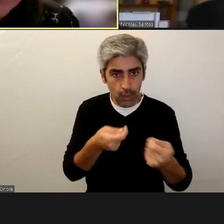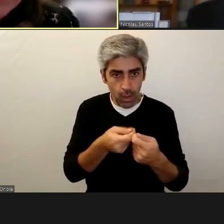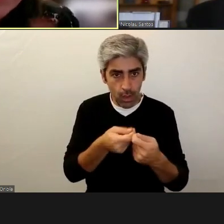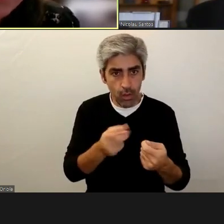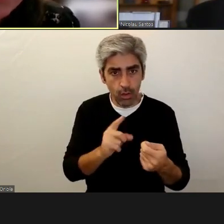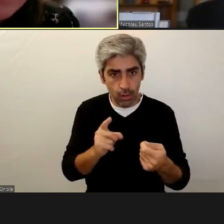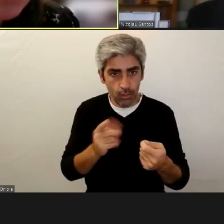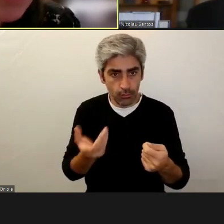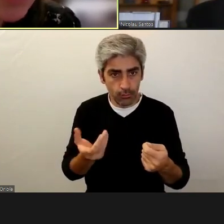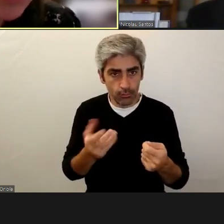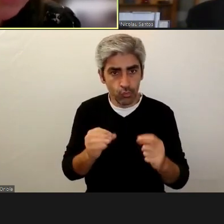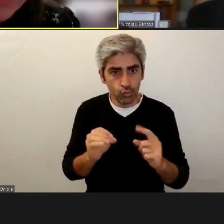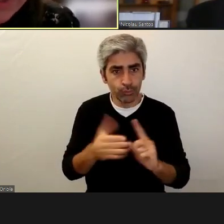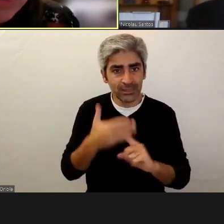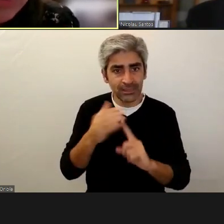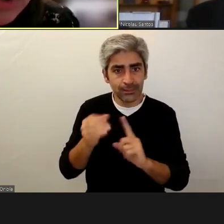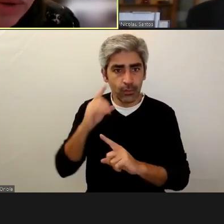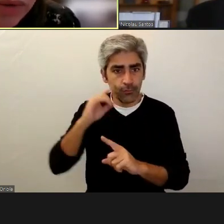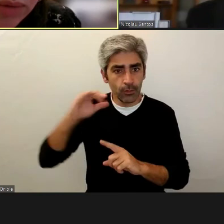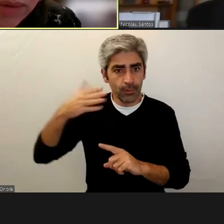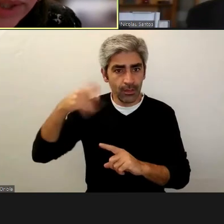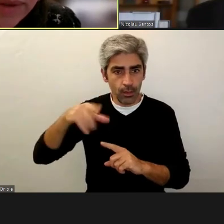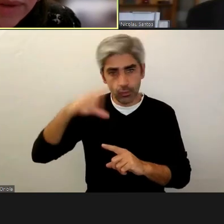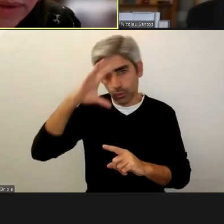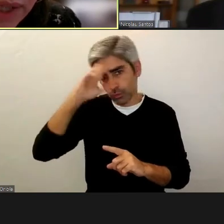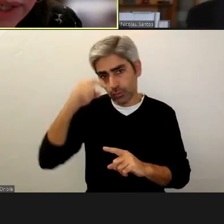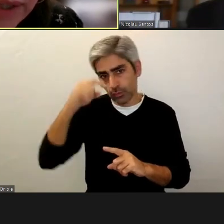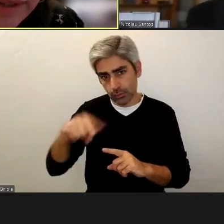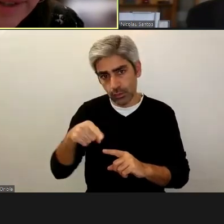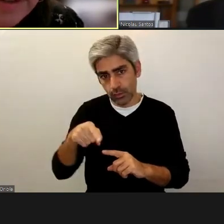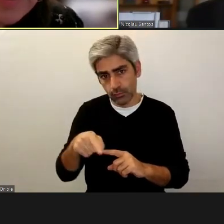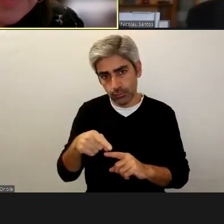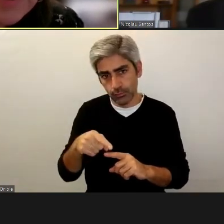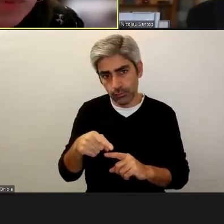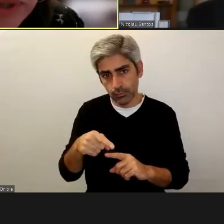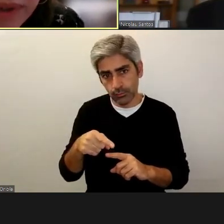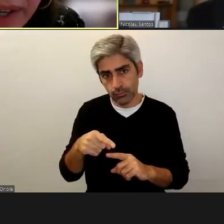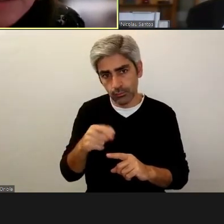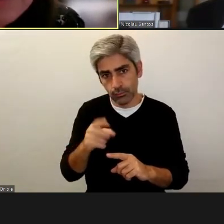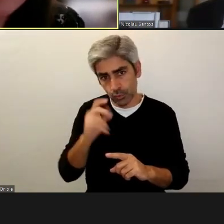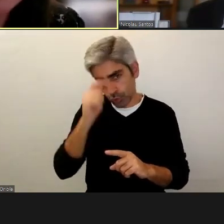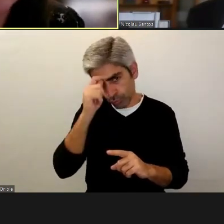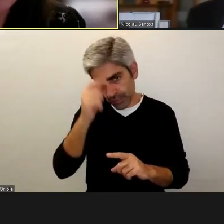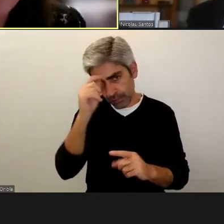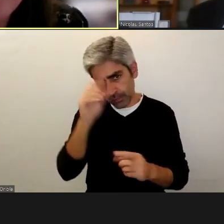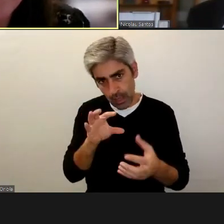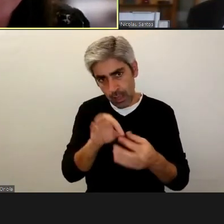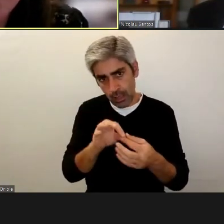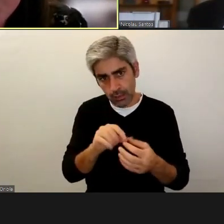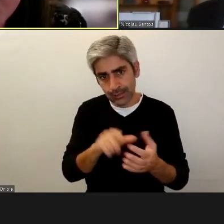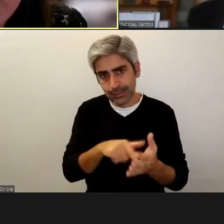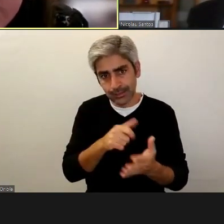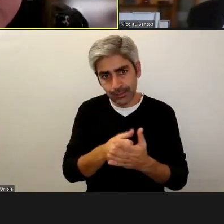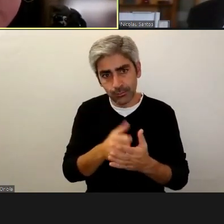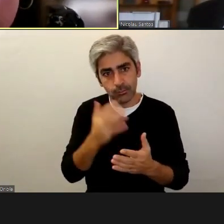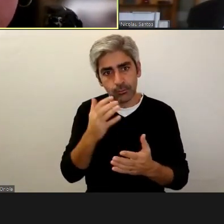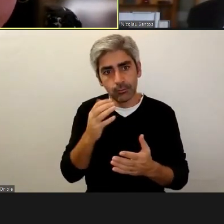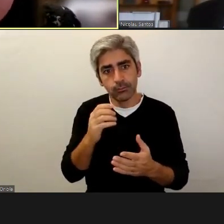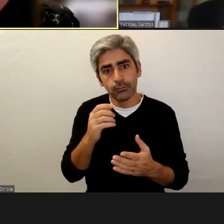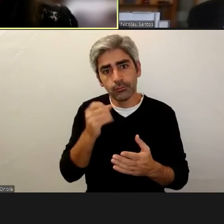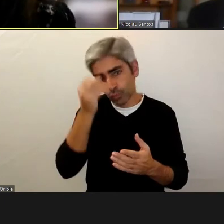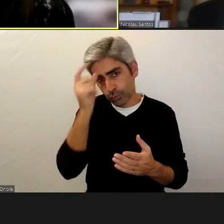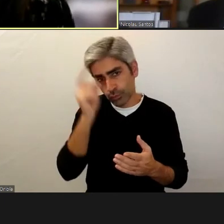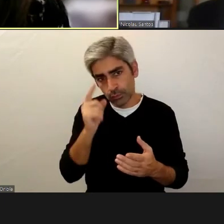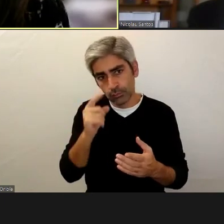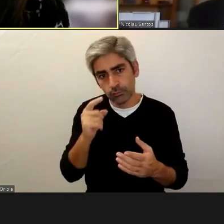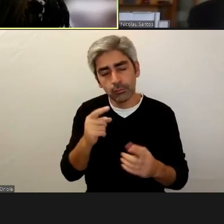ponto de vista dos princípios fundamentais que o Estado tem de respeitar, sempre tendo presente a